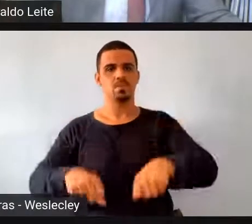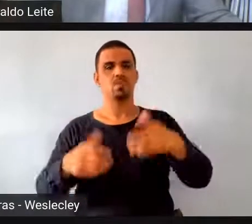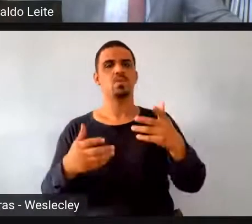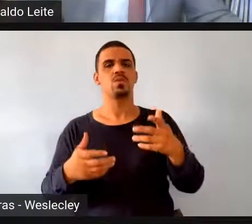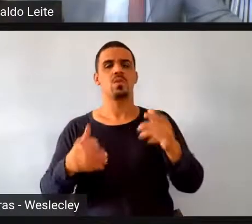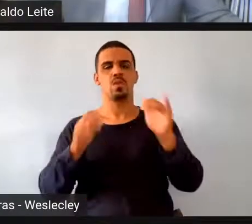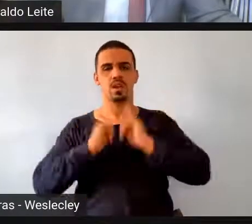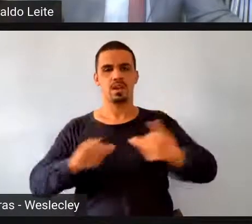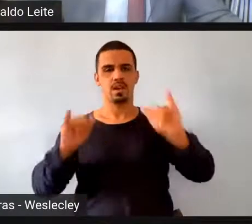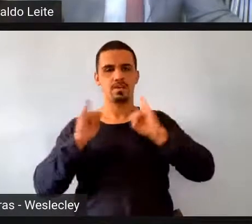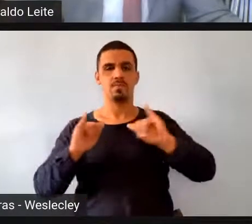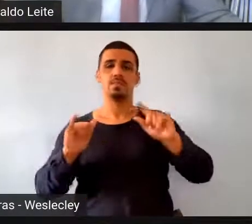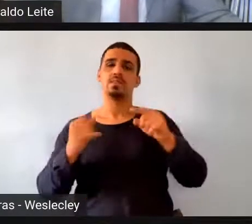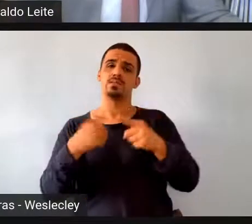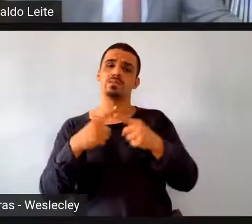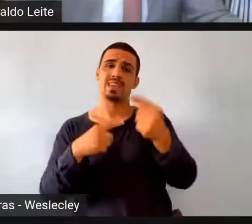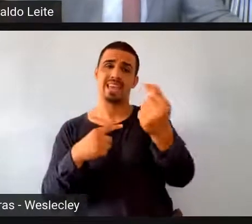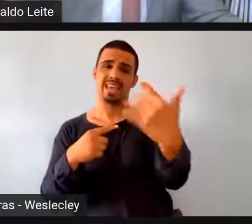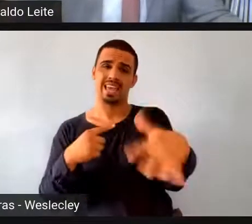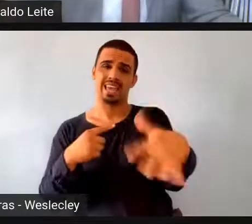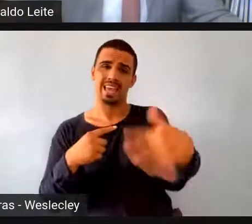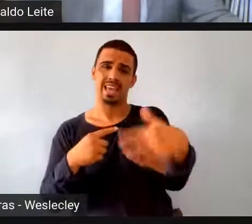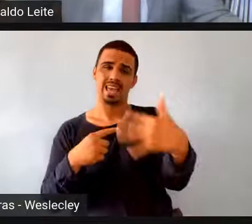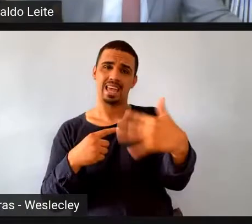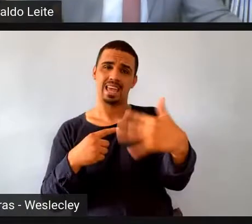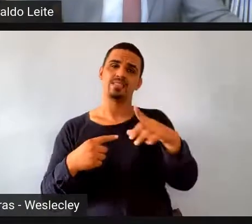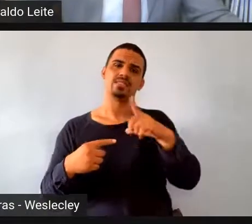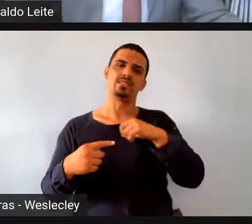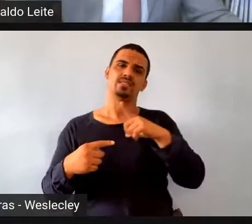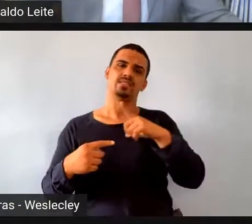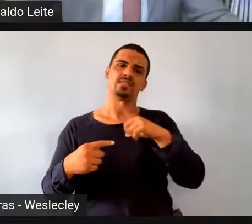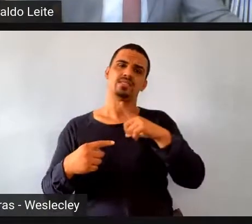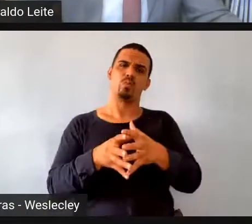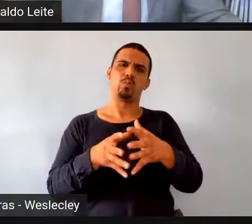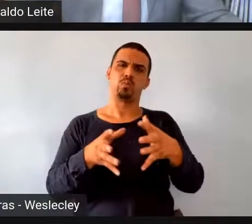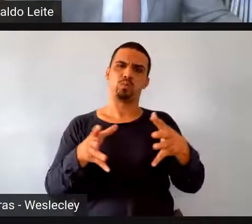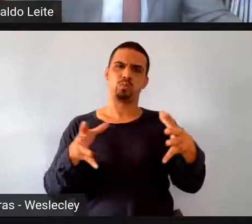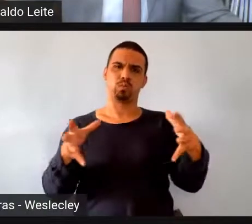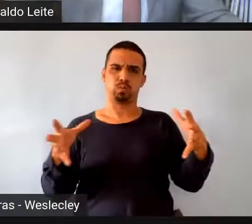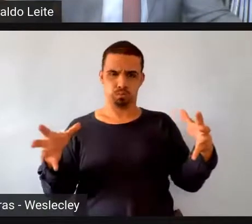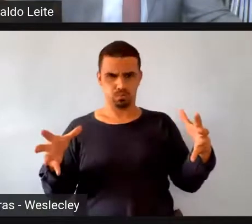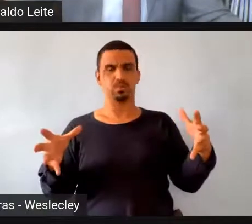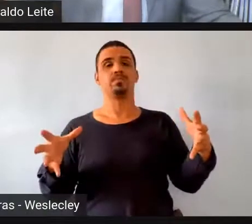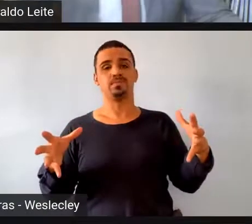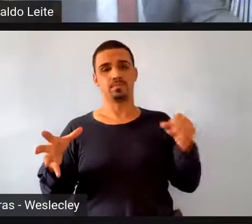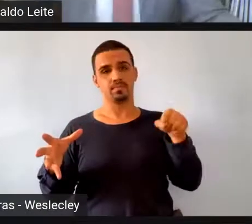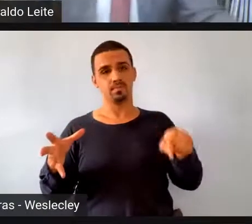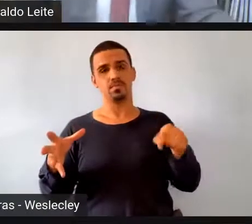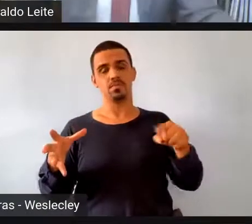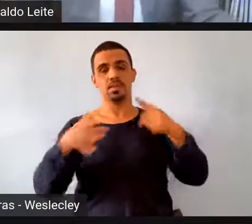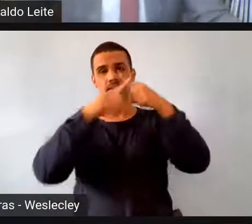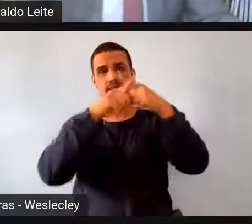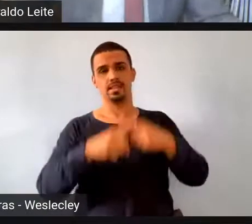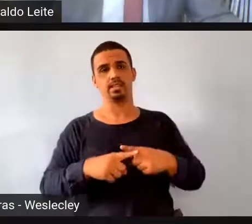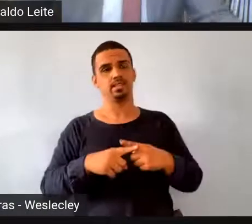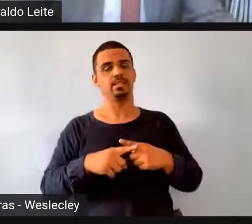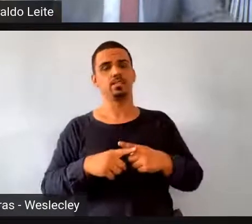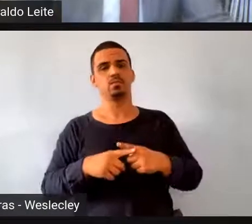cara, né? A gente tem um território imenso, né, e essa disputa com